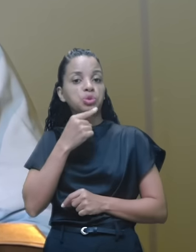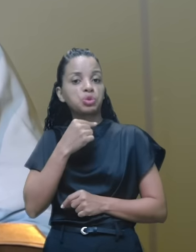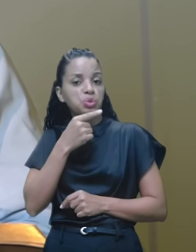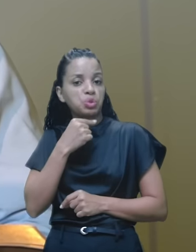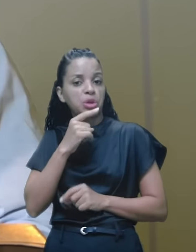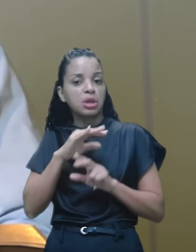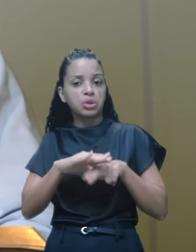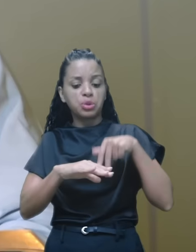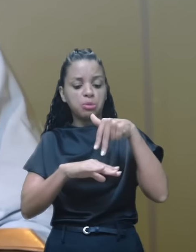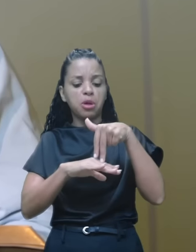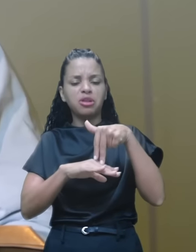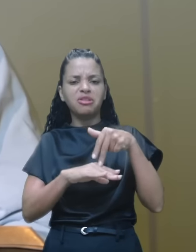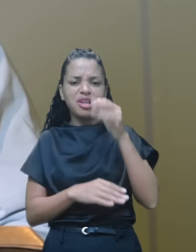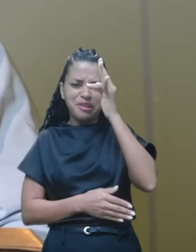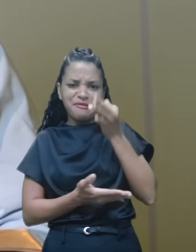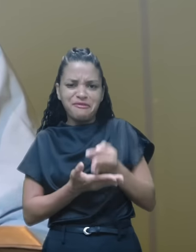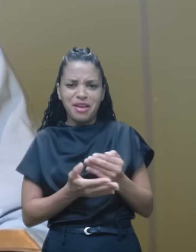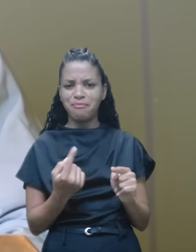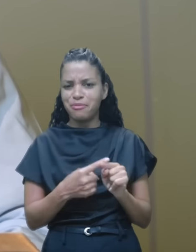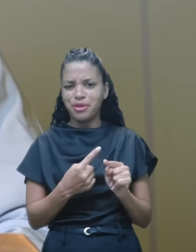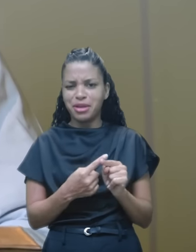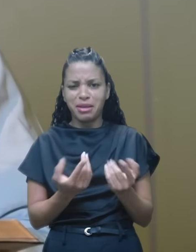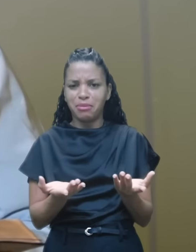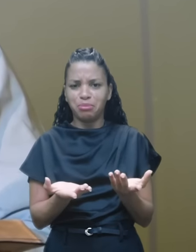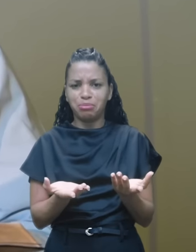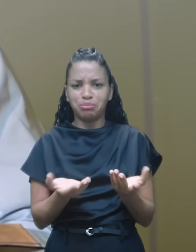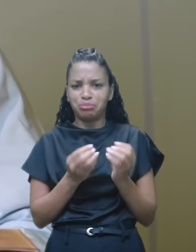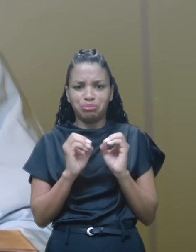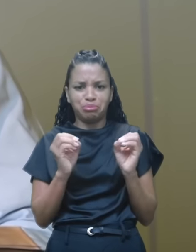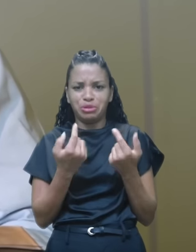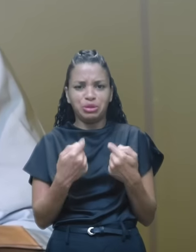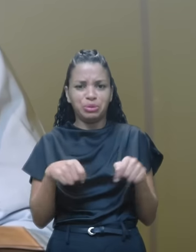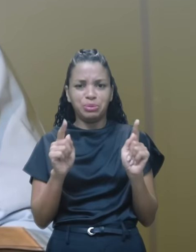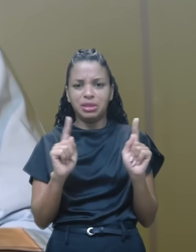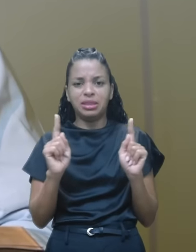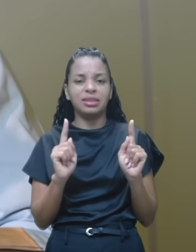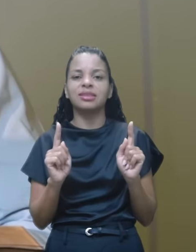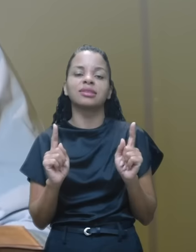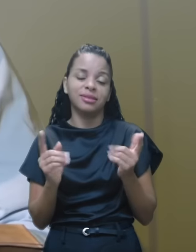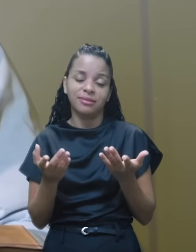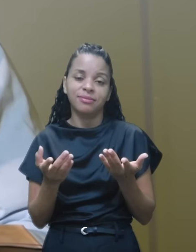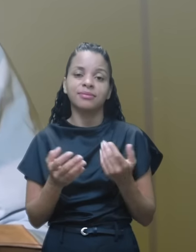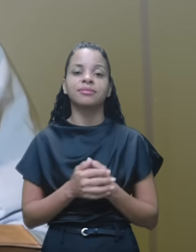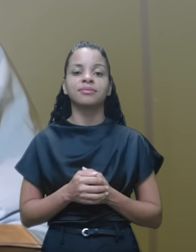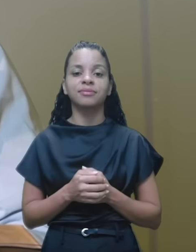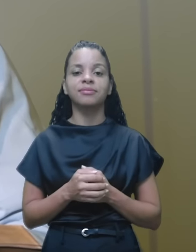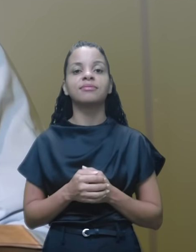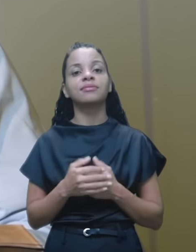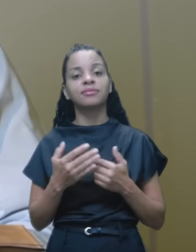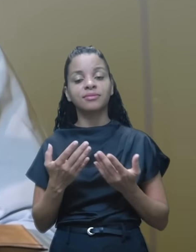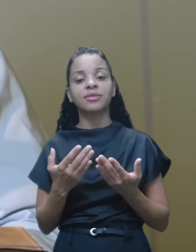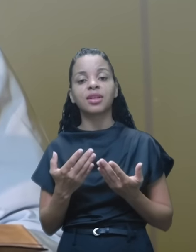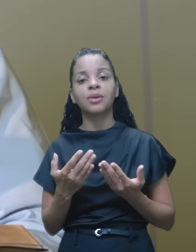dos mortos, é vã a nossa fé, é vã a nossa pregação. E ele repete isso 2 vezes. É vã